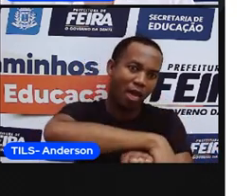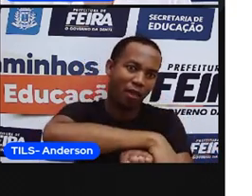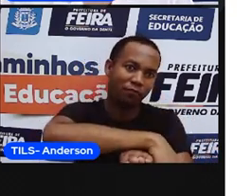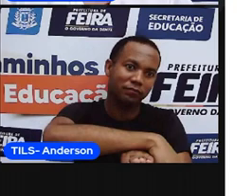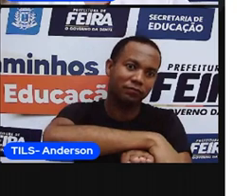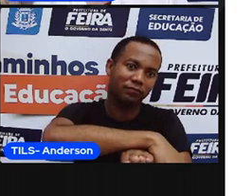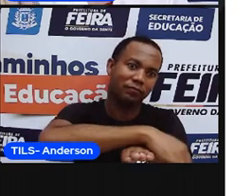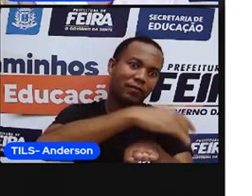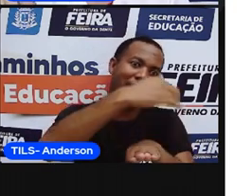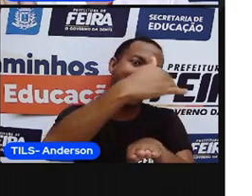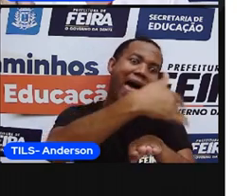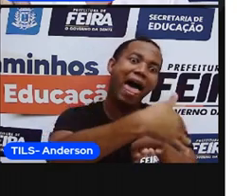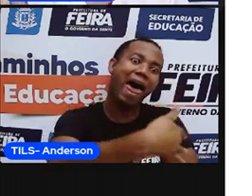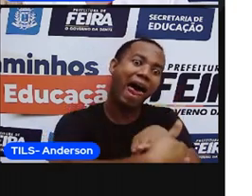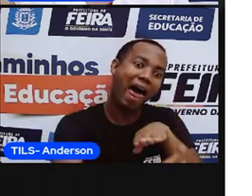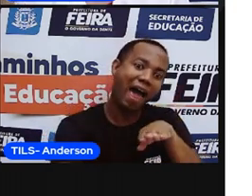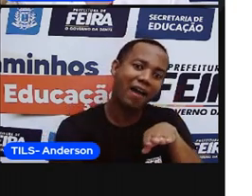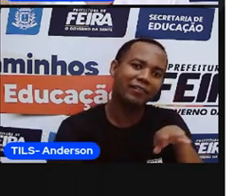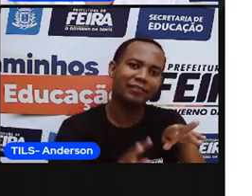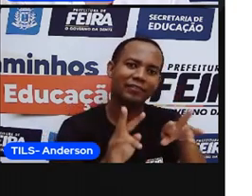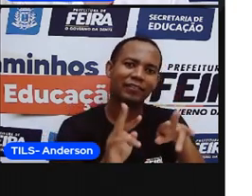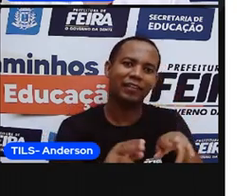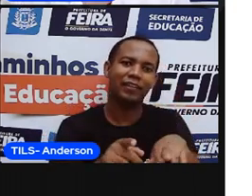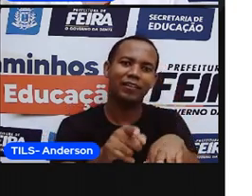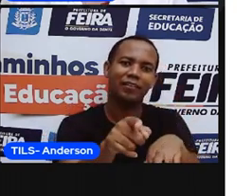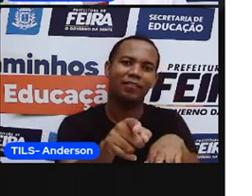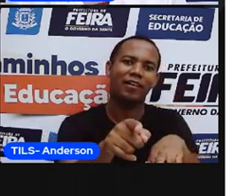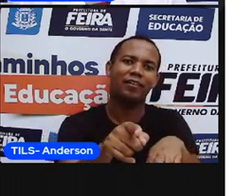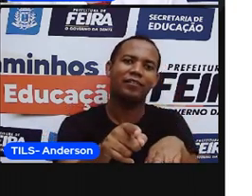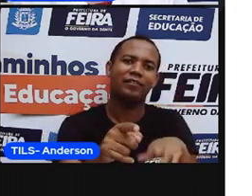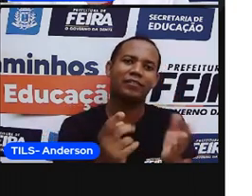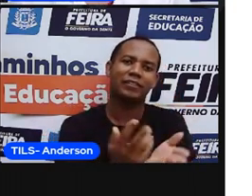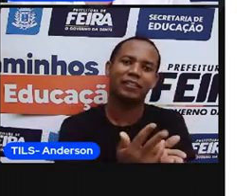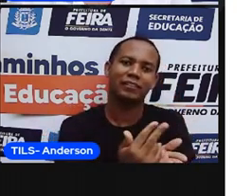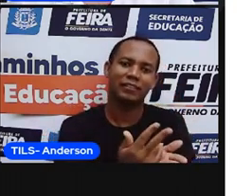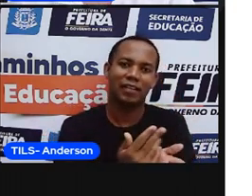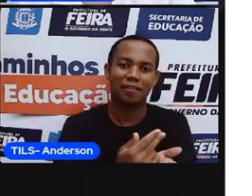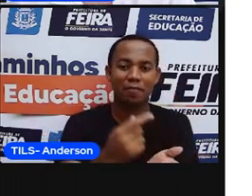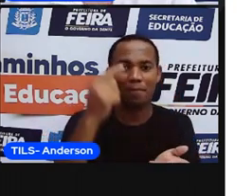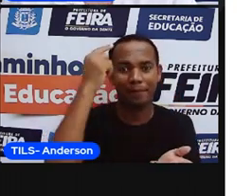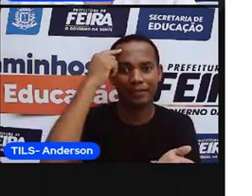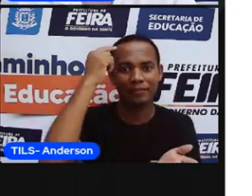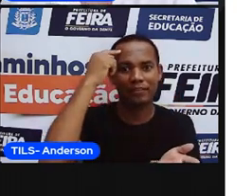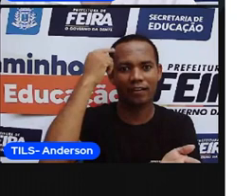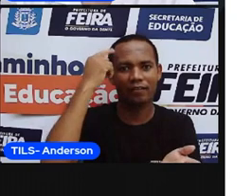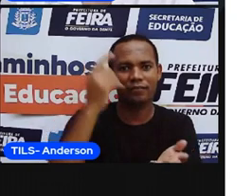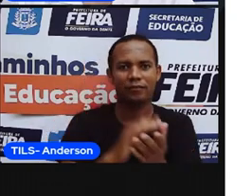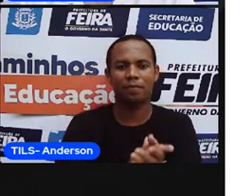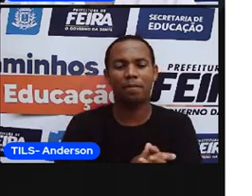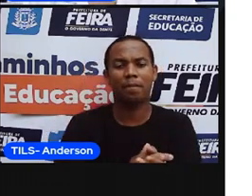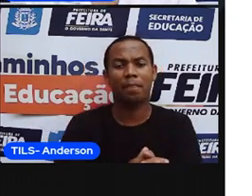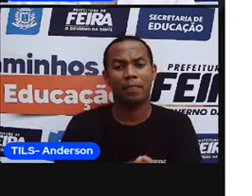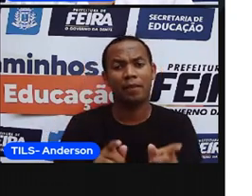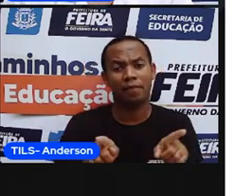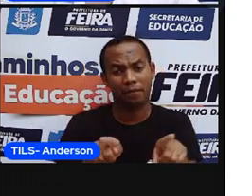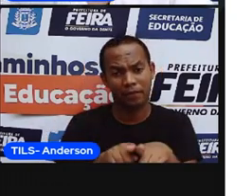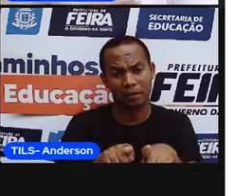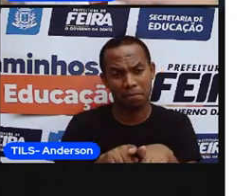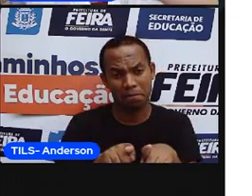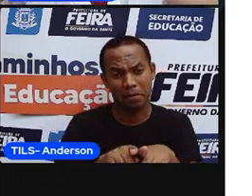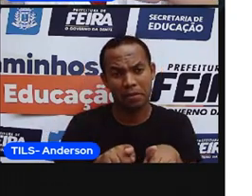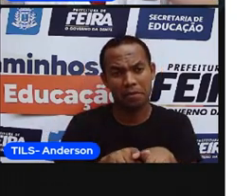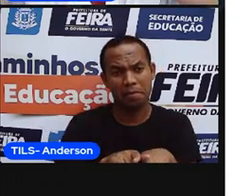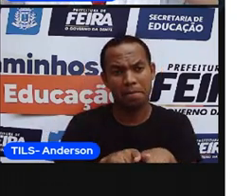cair, na verdade, como nessa imagem aí, em um despenhadeiro, tá? E que poderia também ser chata,